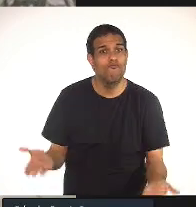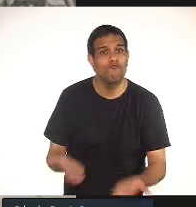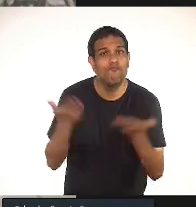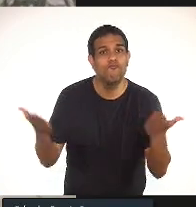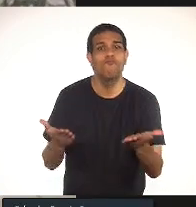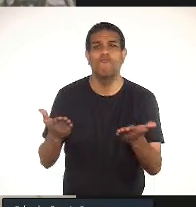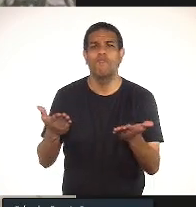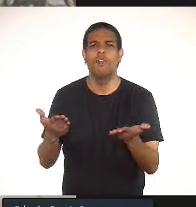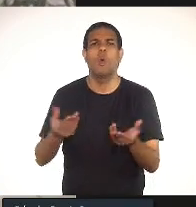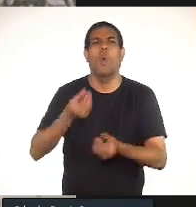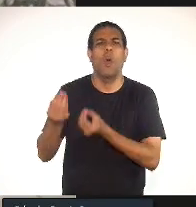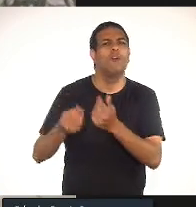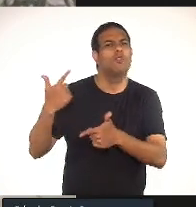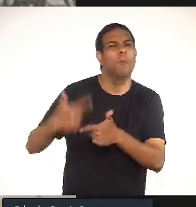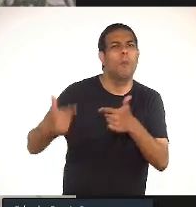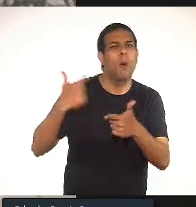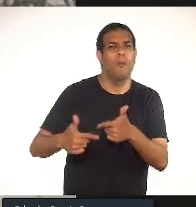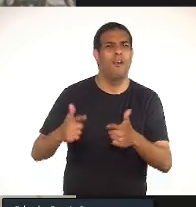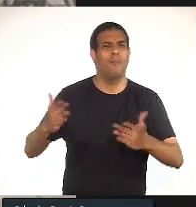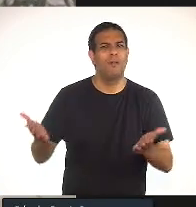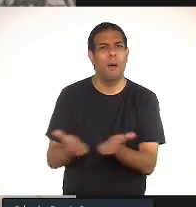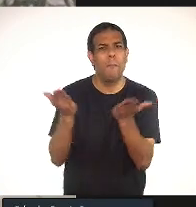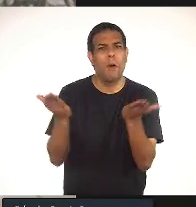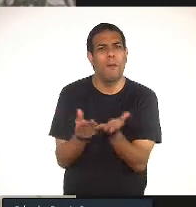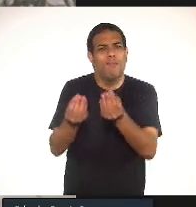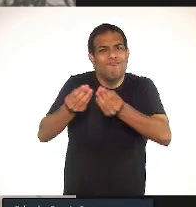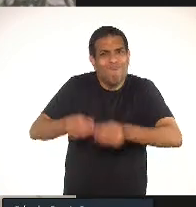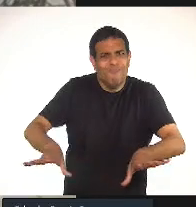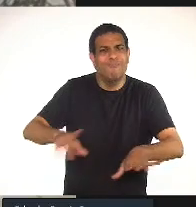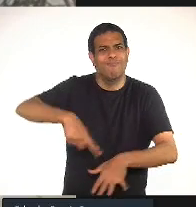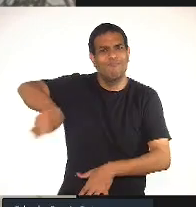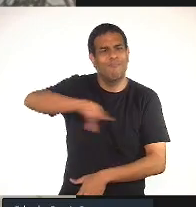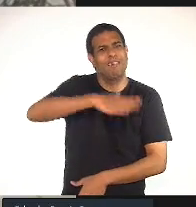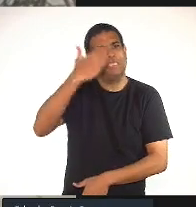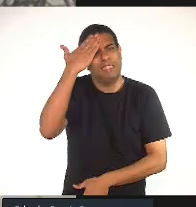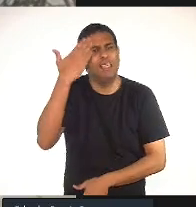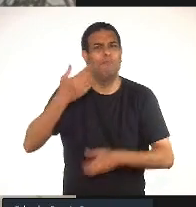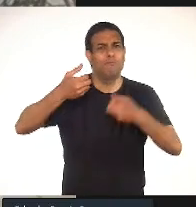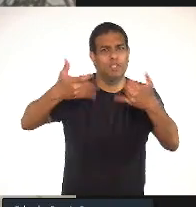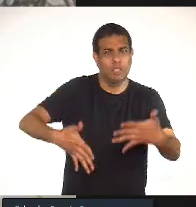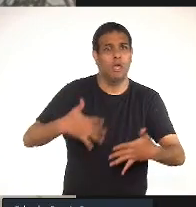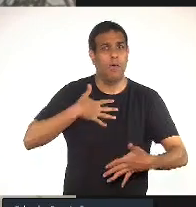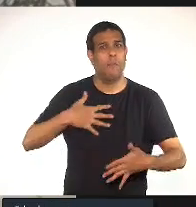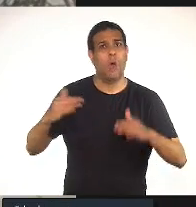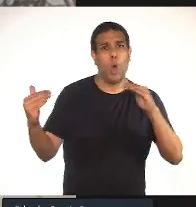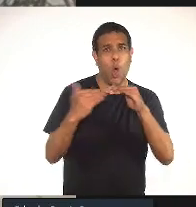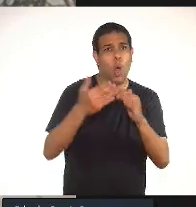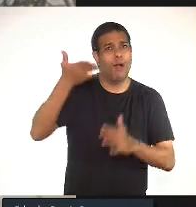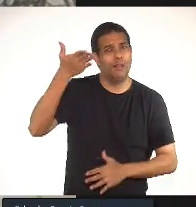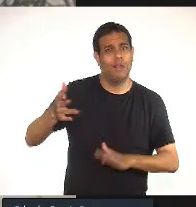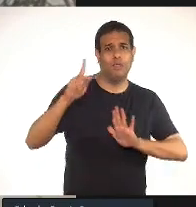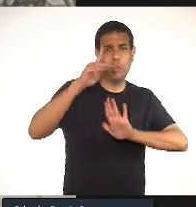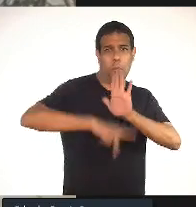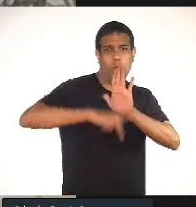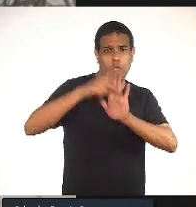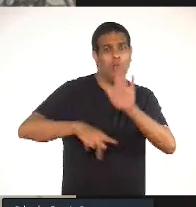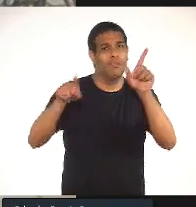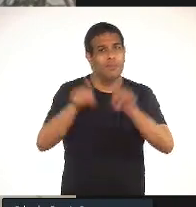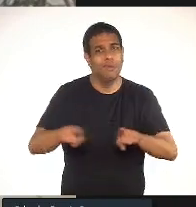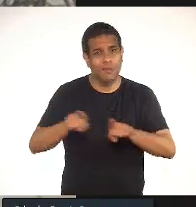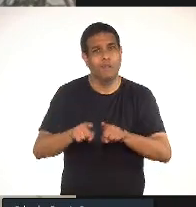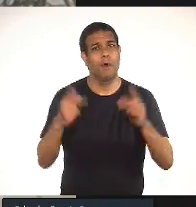combate à pobreza e à desigualdade social. Pelas razões que já descrevi, meu parecer é favorável